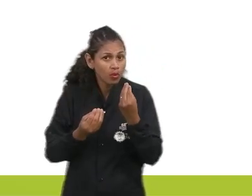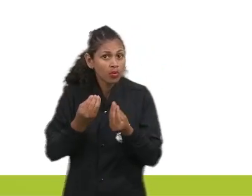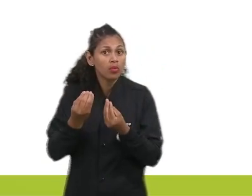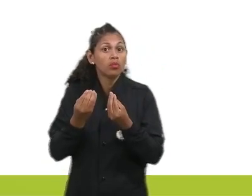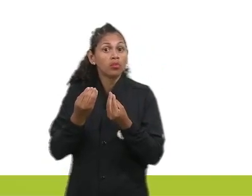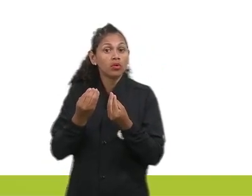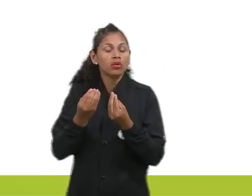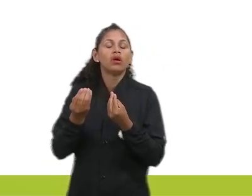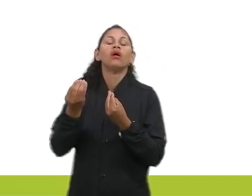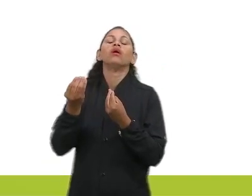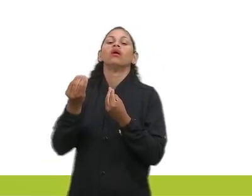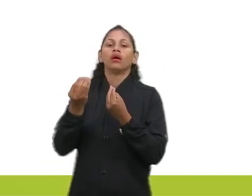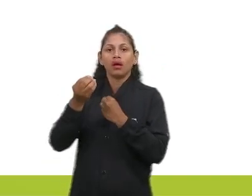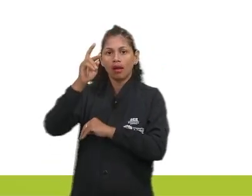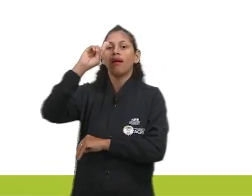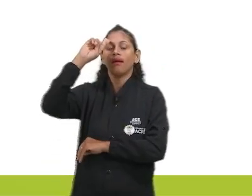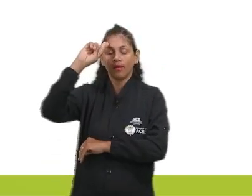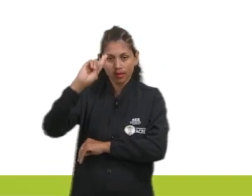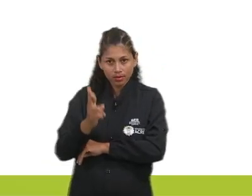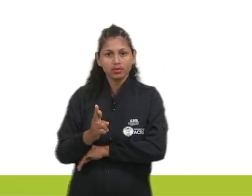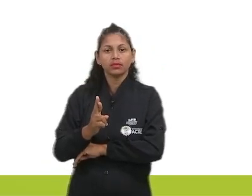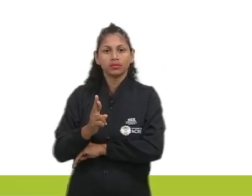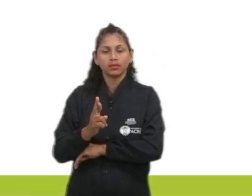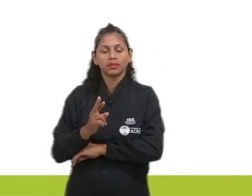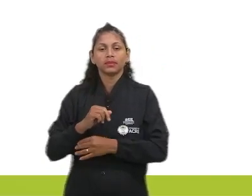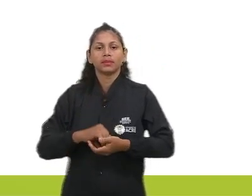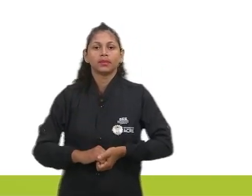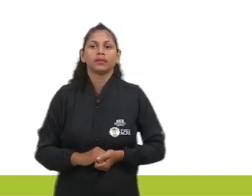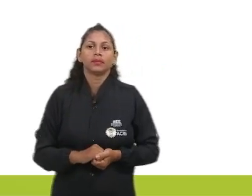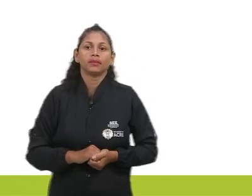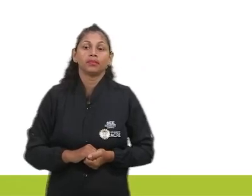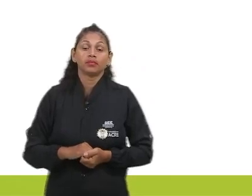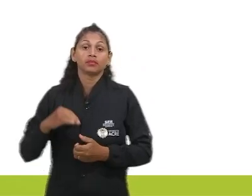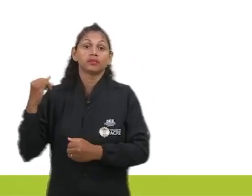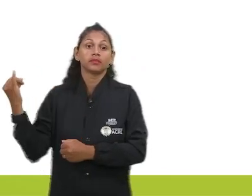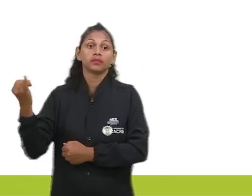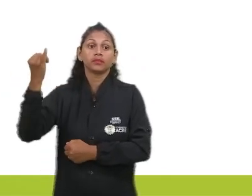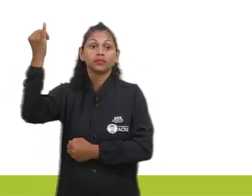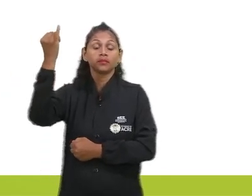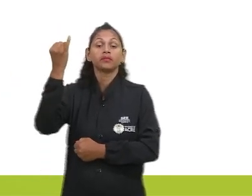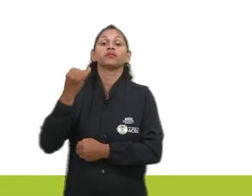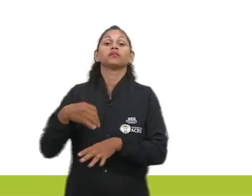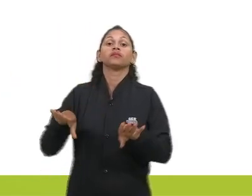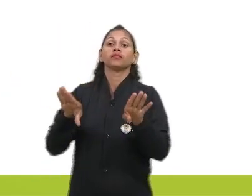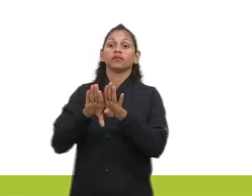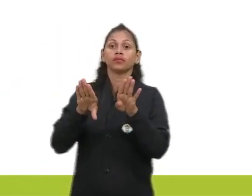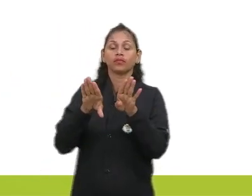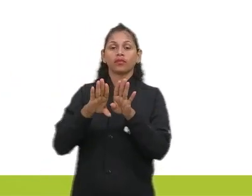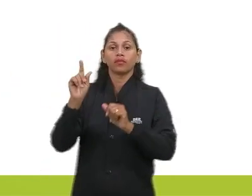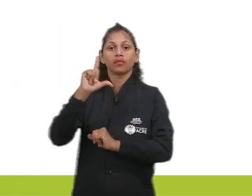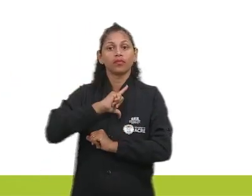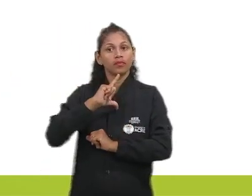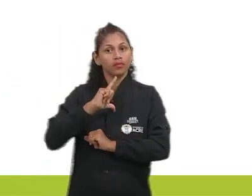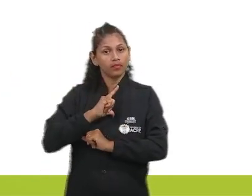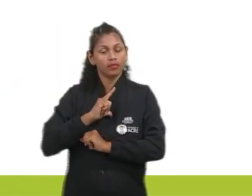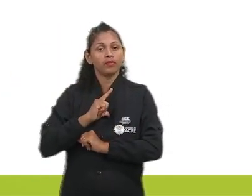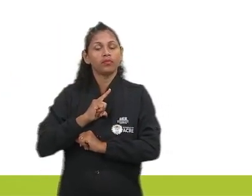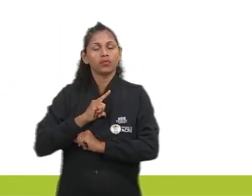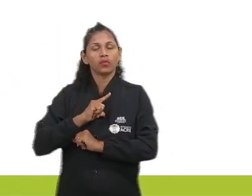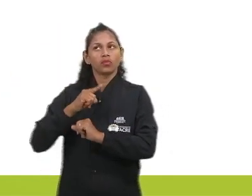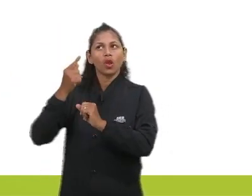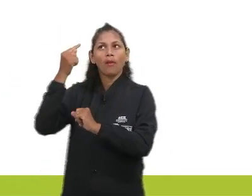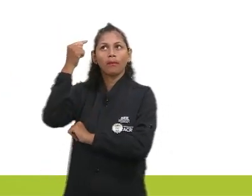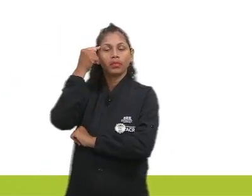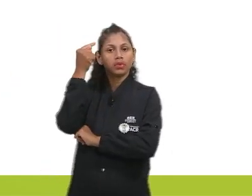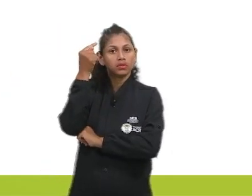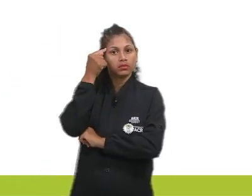razão. Agora, outra coisa também muito importante é que nós temos